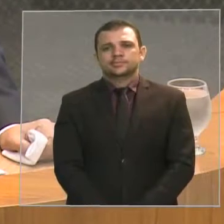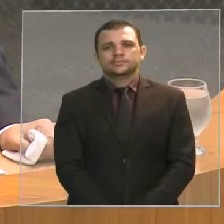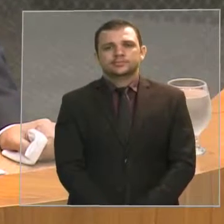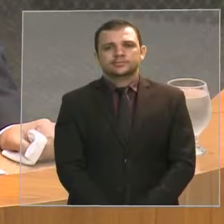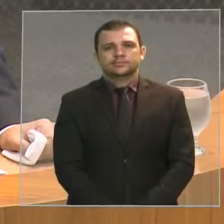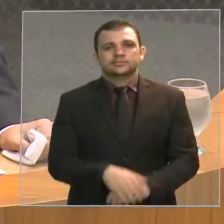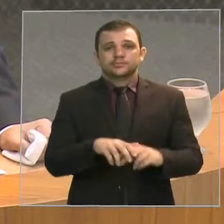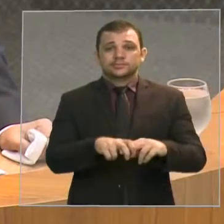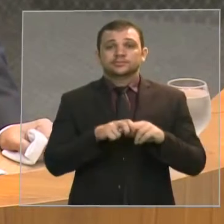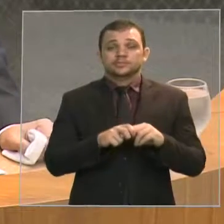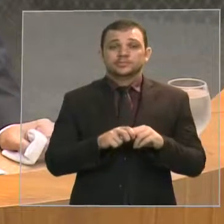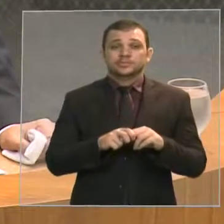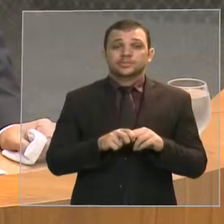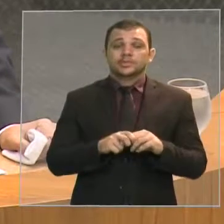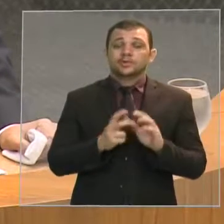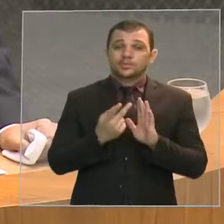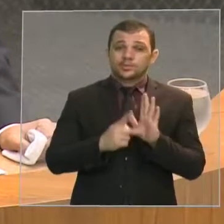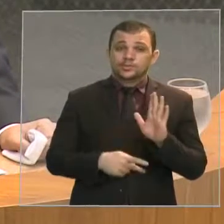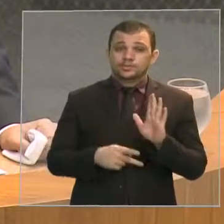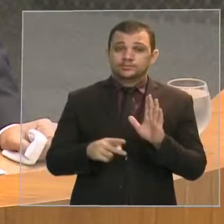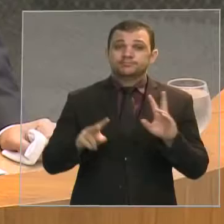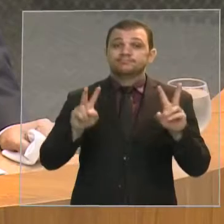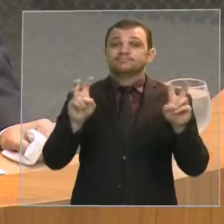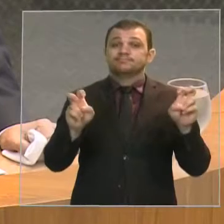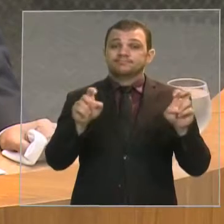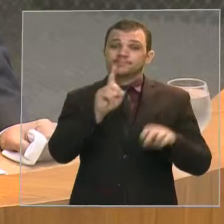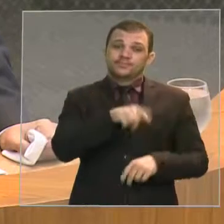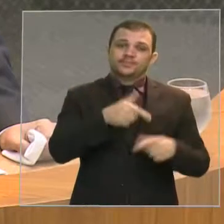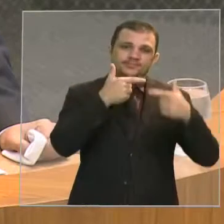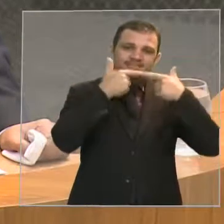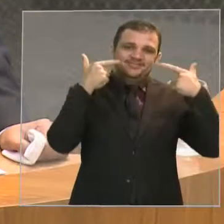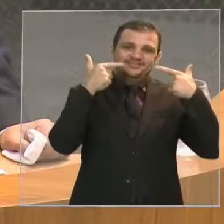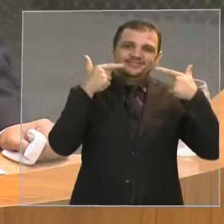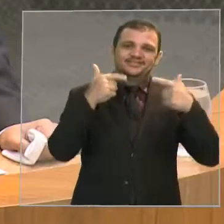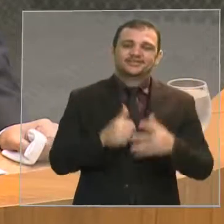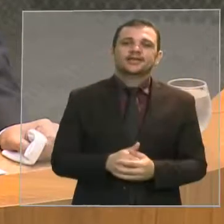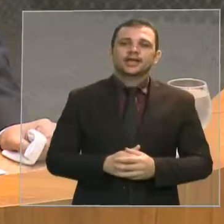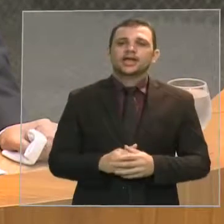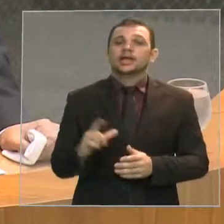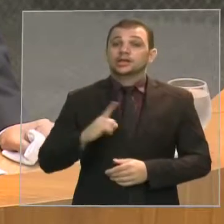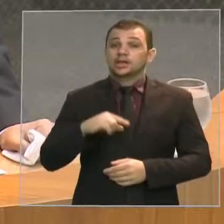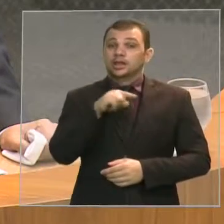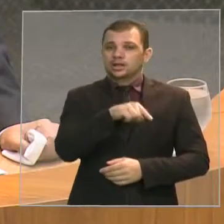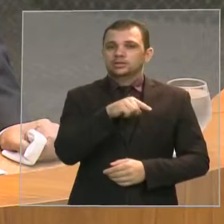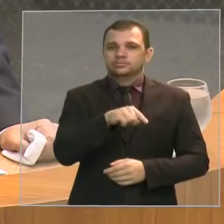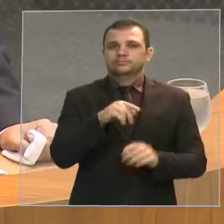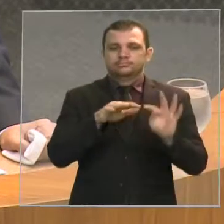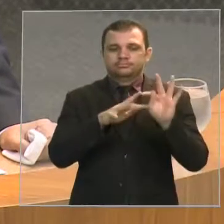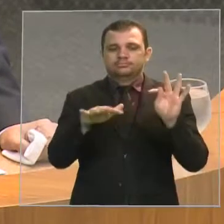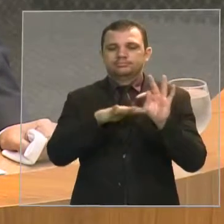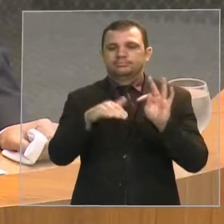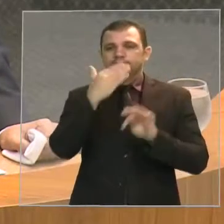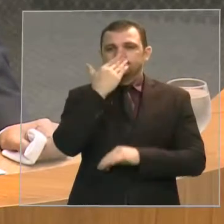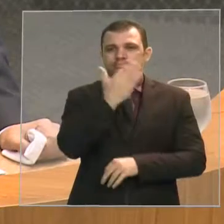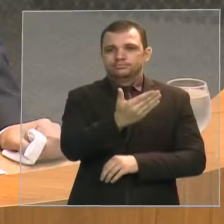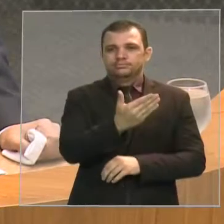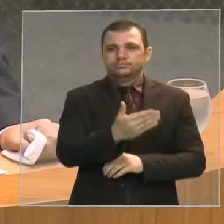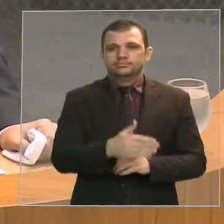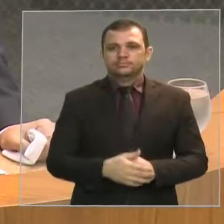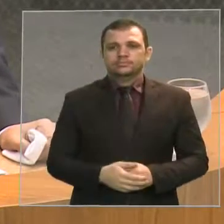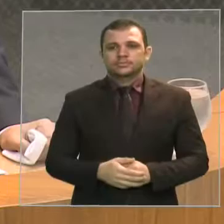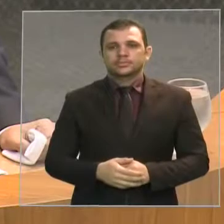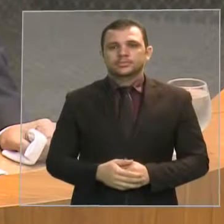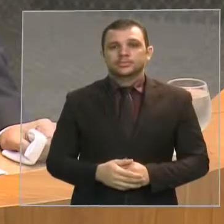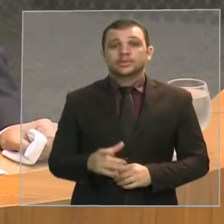sorrir instalar instalado no aterro do bacanga na praia grande em frente